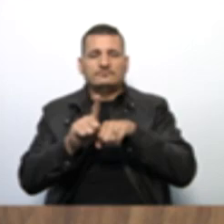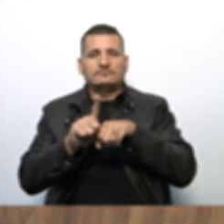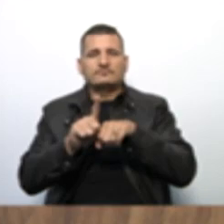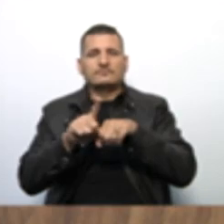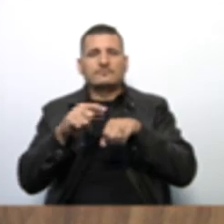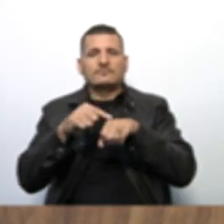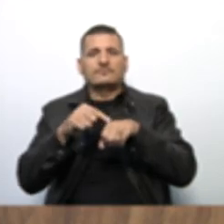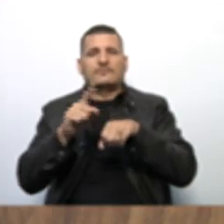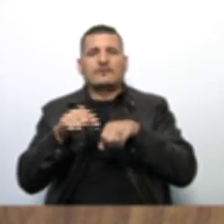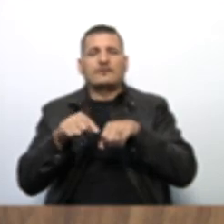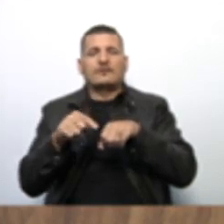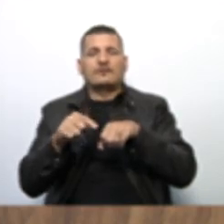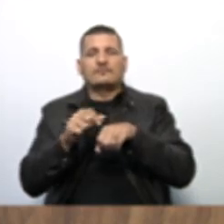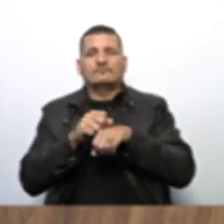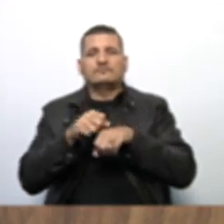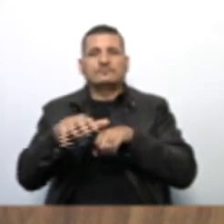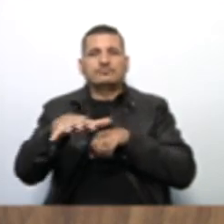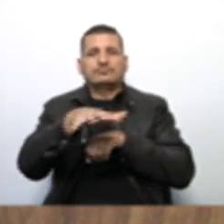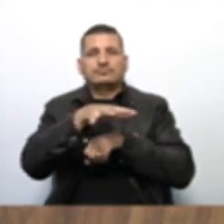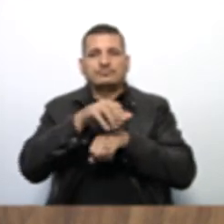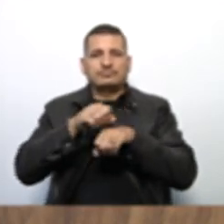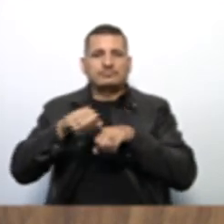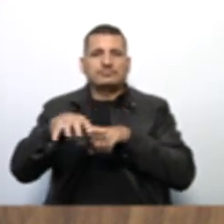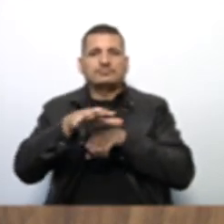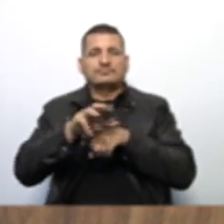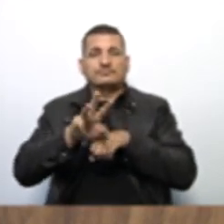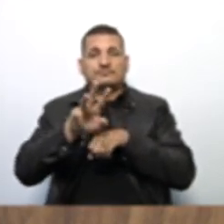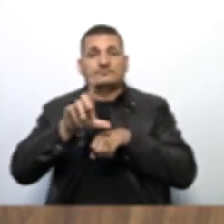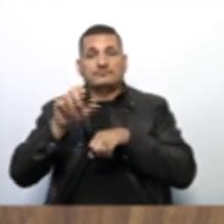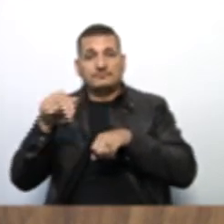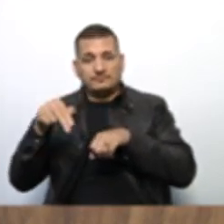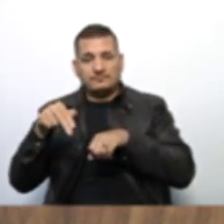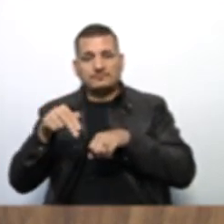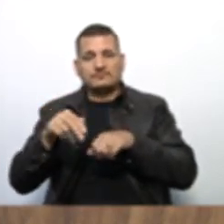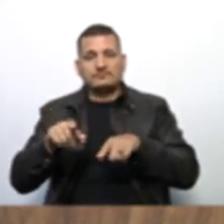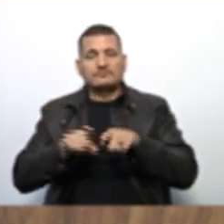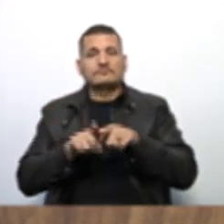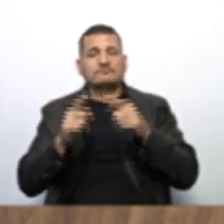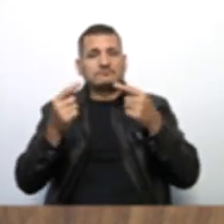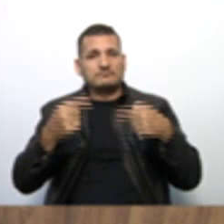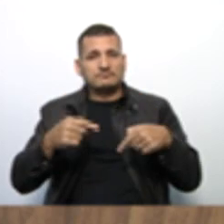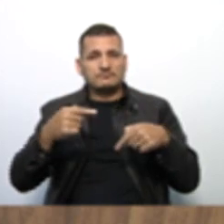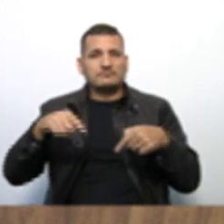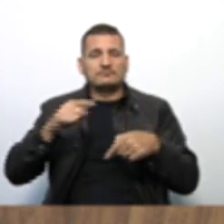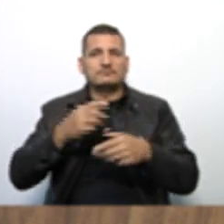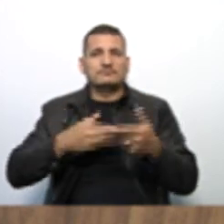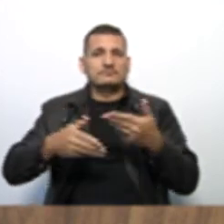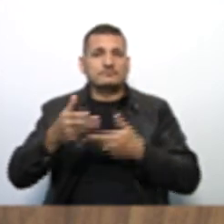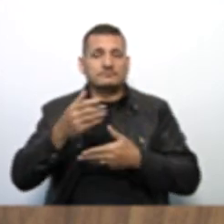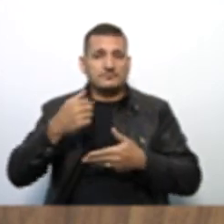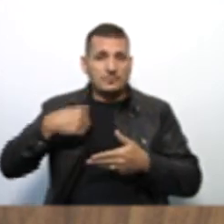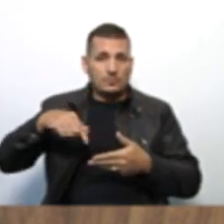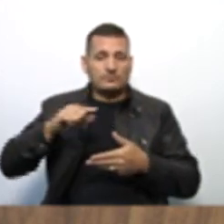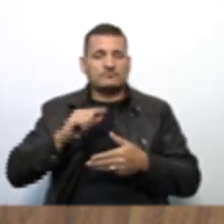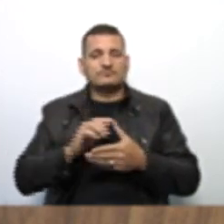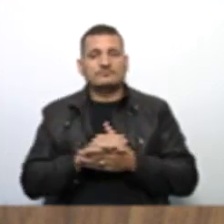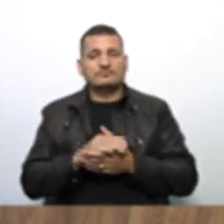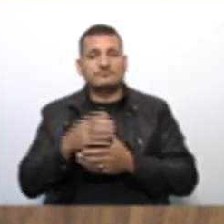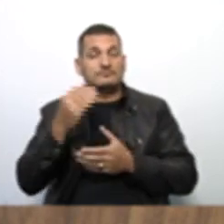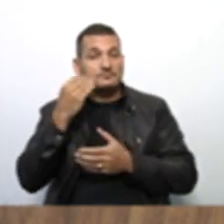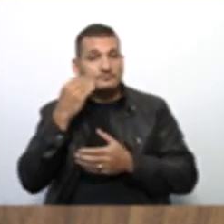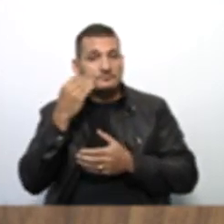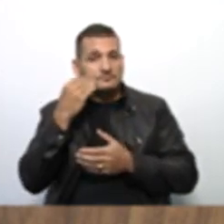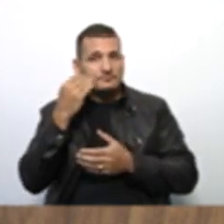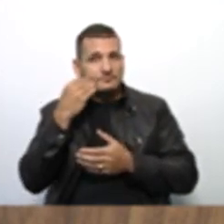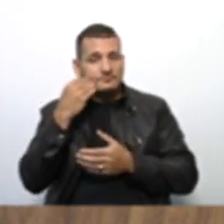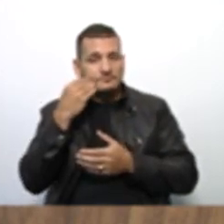te dar o acesso a essa WLAN disponível aí. Aí também já fica o desafio para que vocês possam interagir aqui conosco. Verifiquem